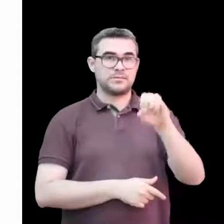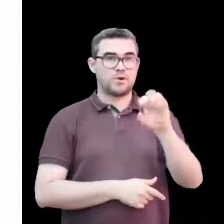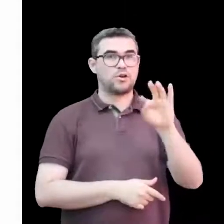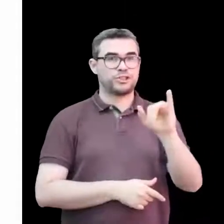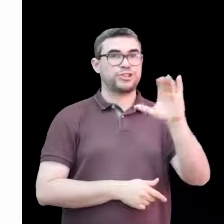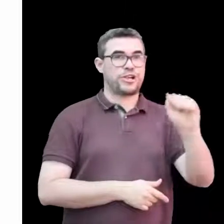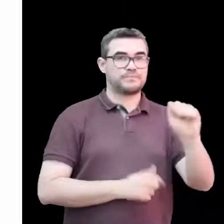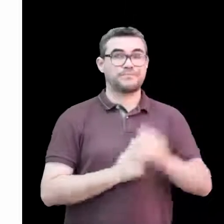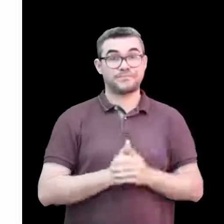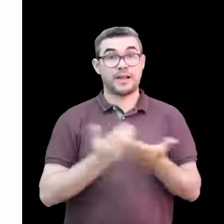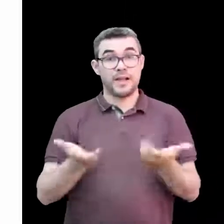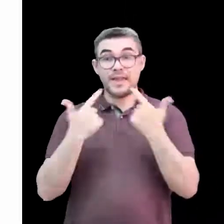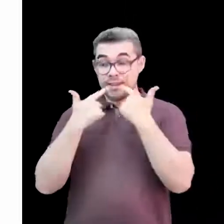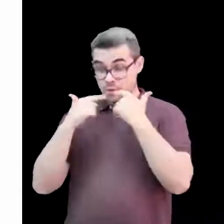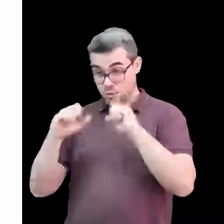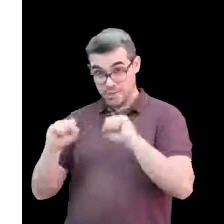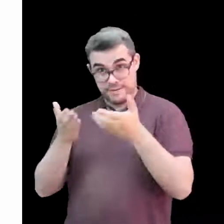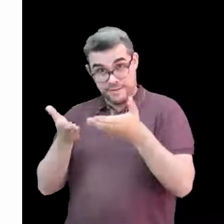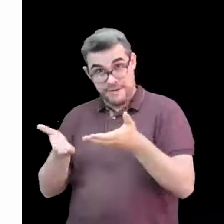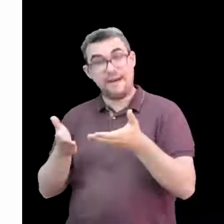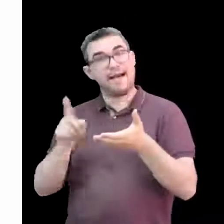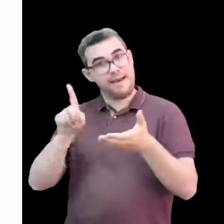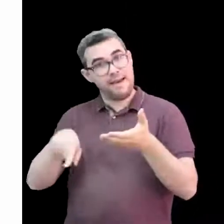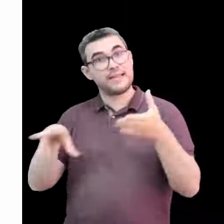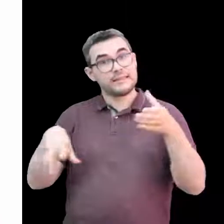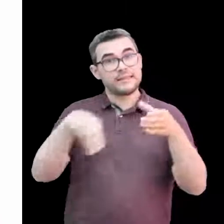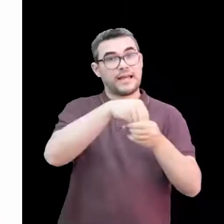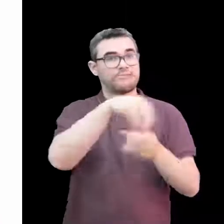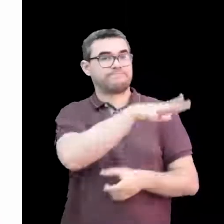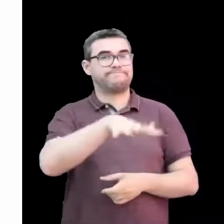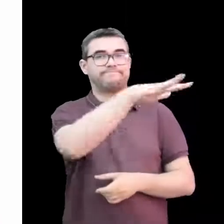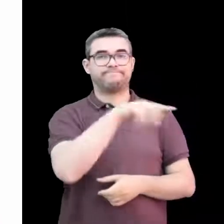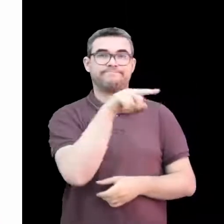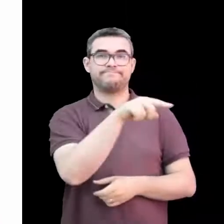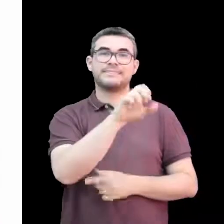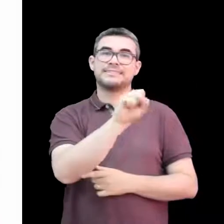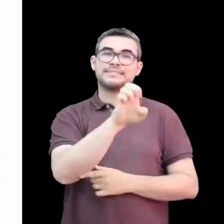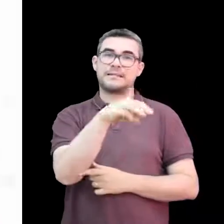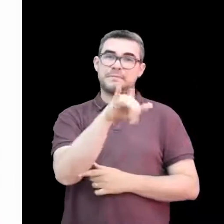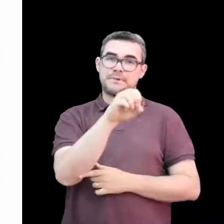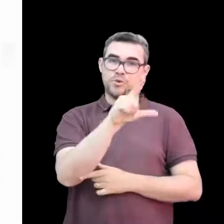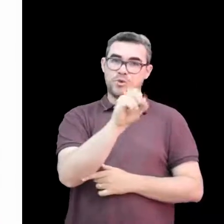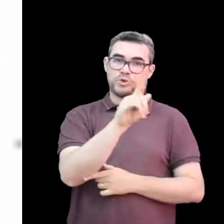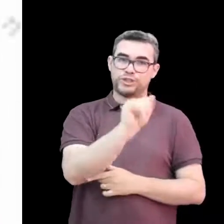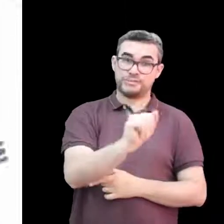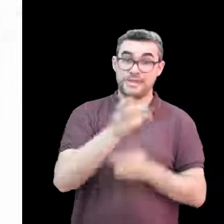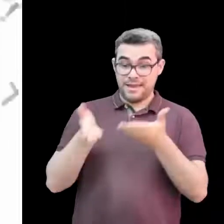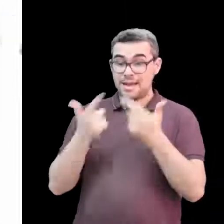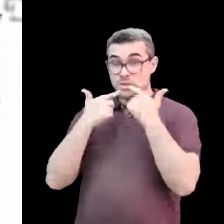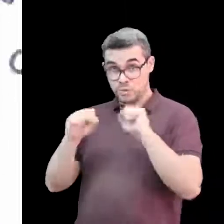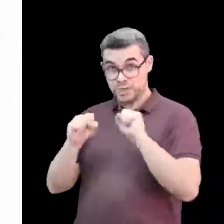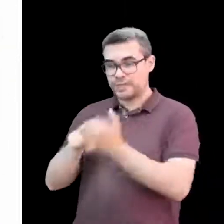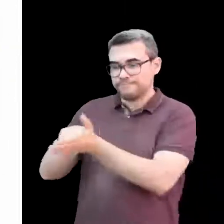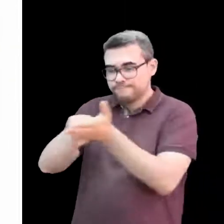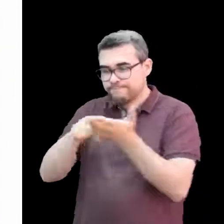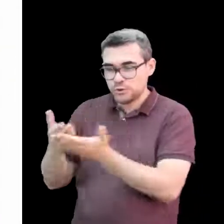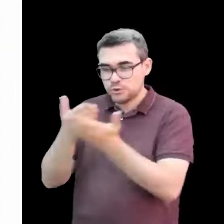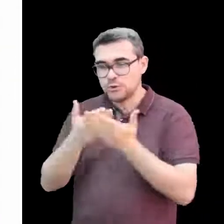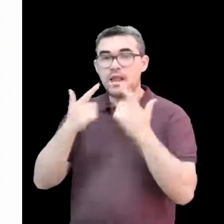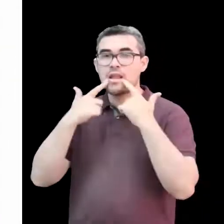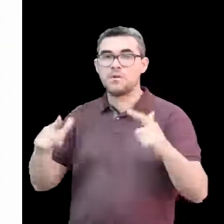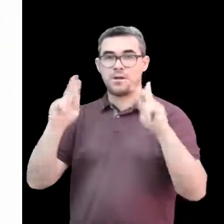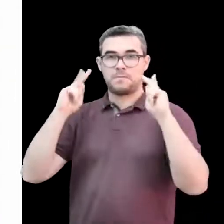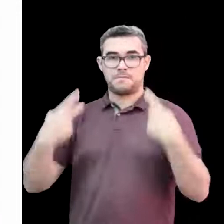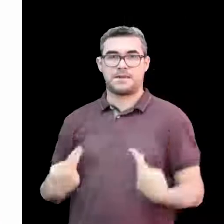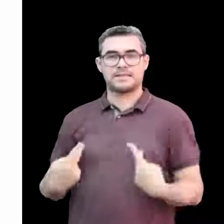uma parte da semiologia, a que estuda a linguagem humana. Signo funciona como